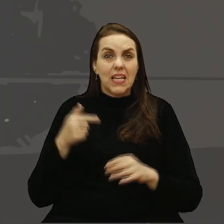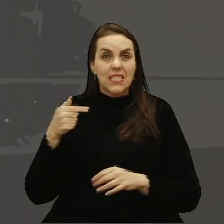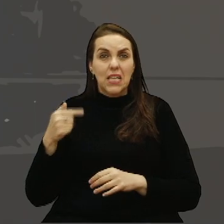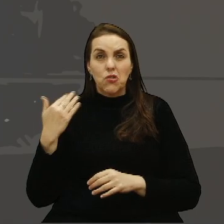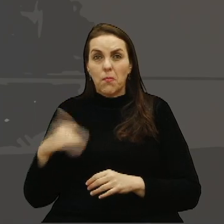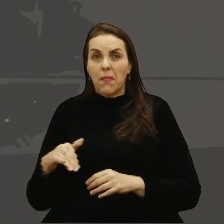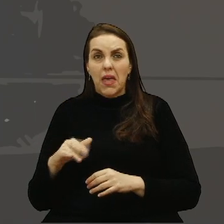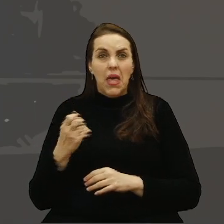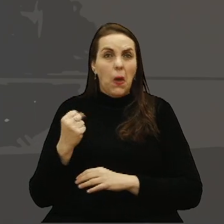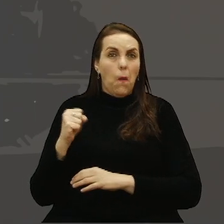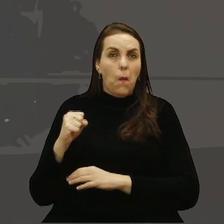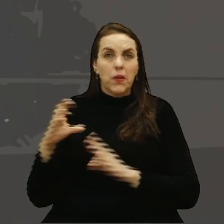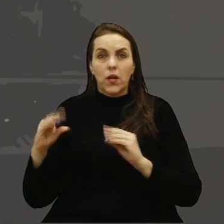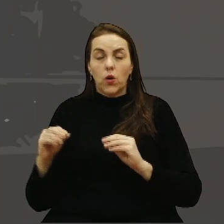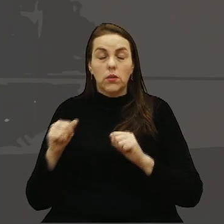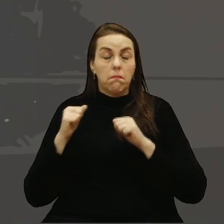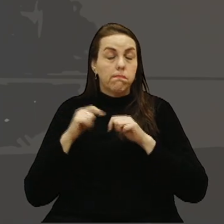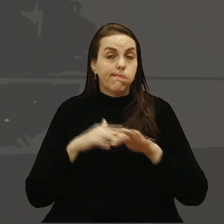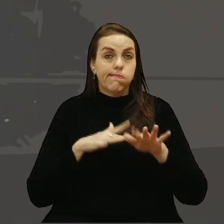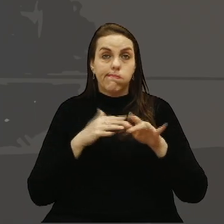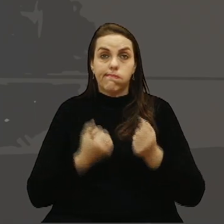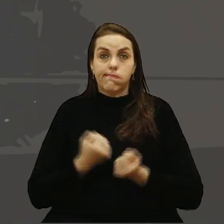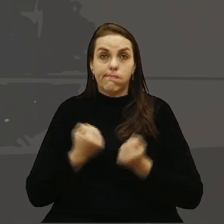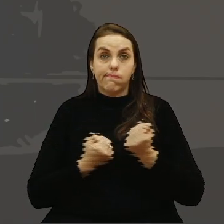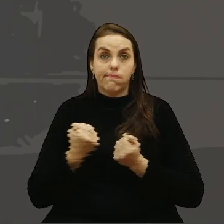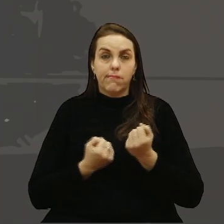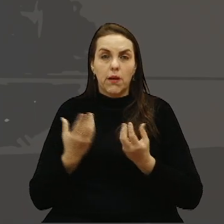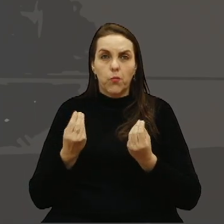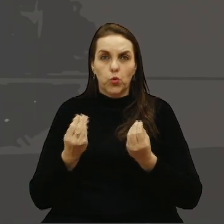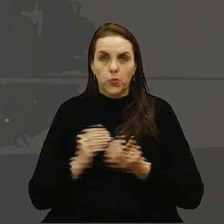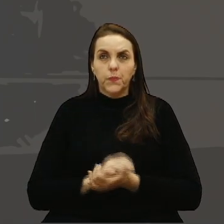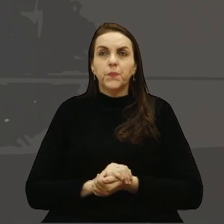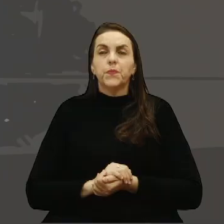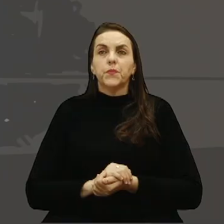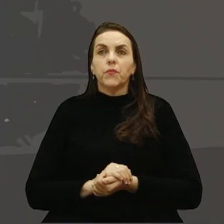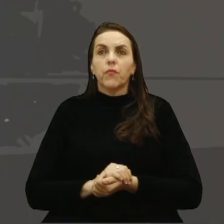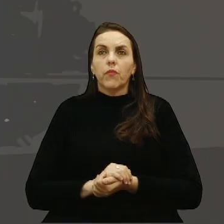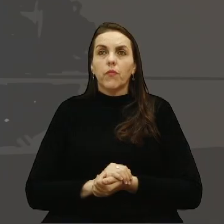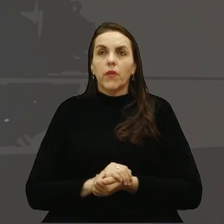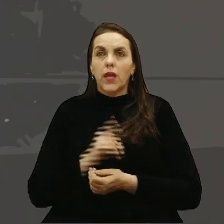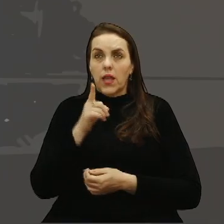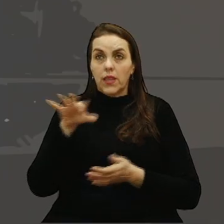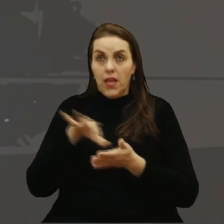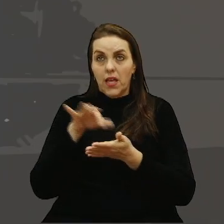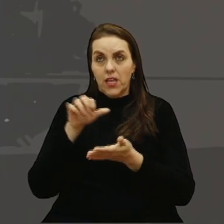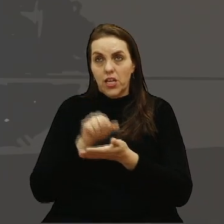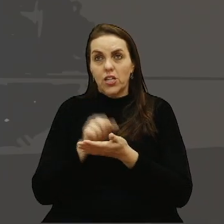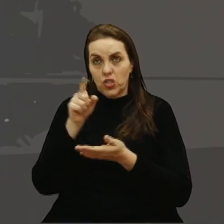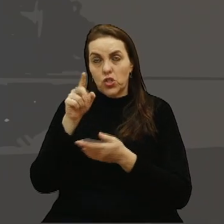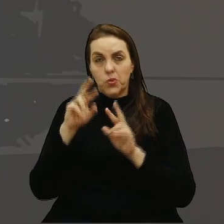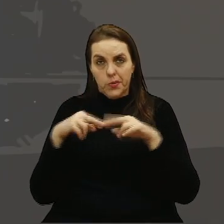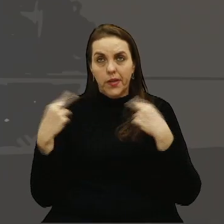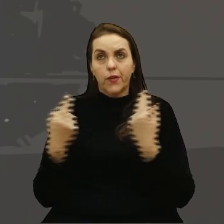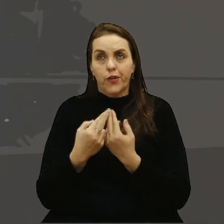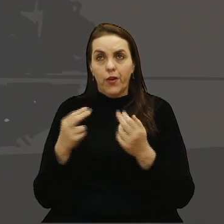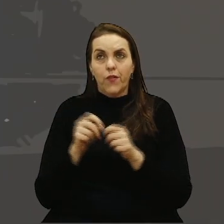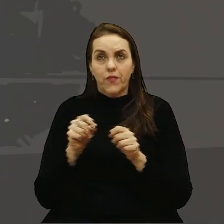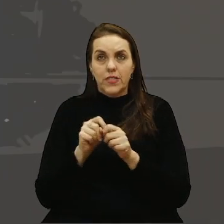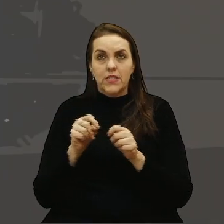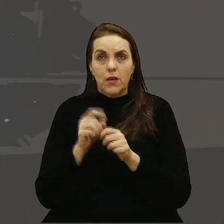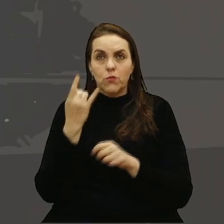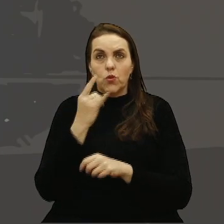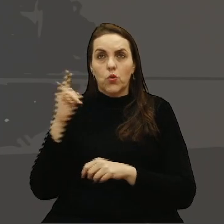20 horas, nós temos um fluxo muito grande de veículos. E a outra demanda, aqui então está o registro da reunião que nós fizemos no último dia